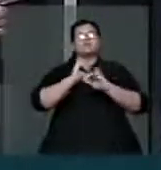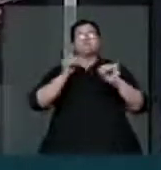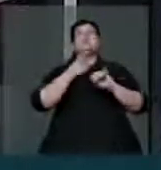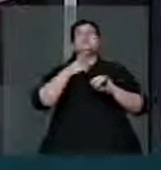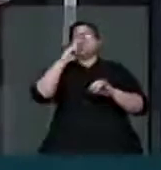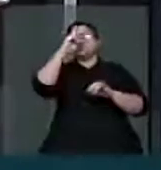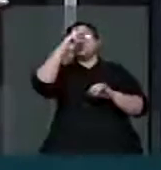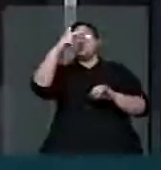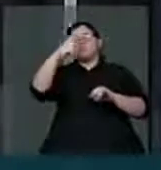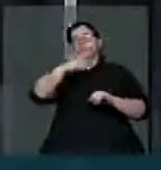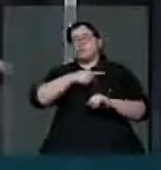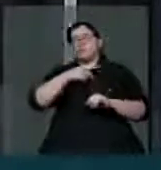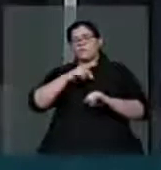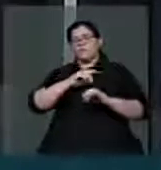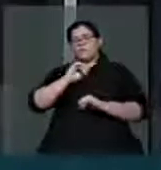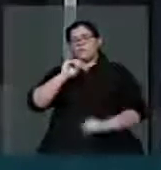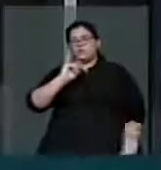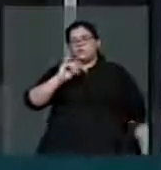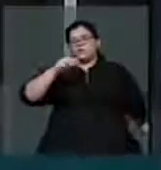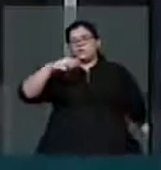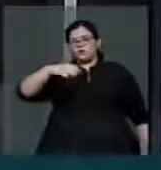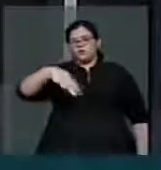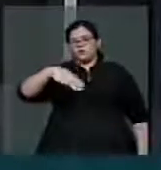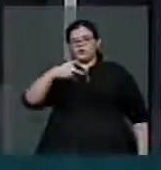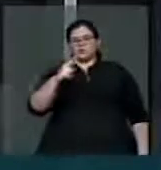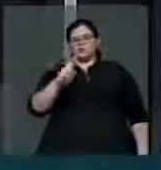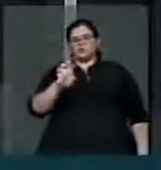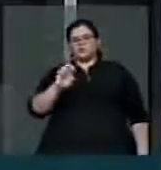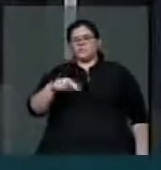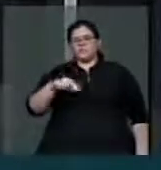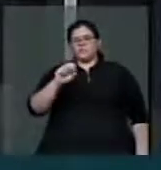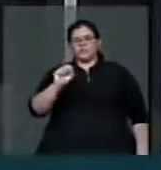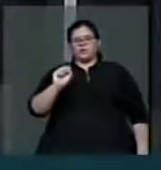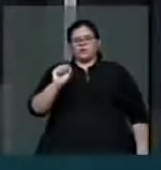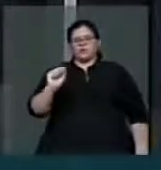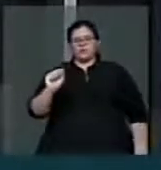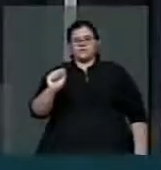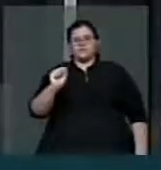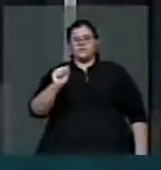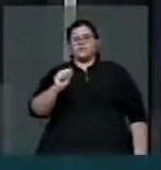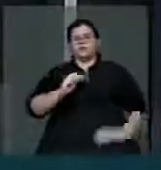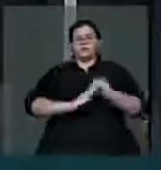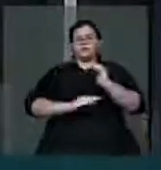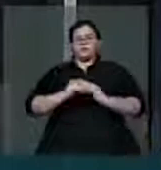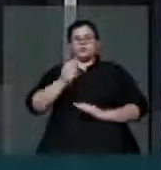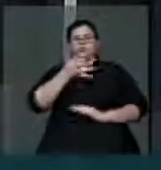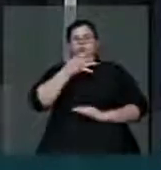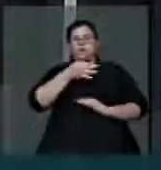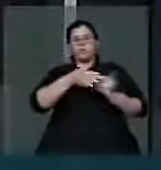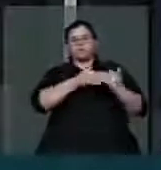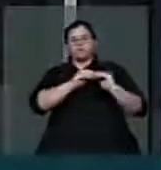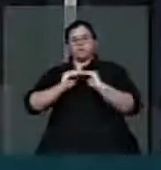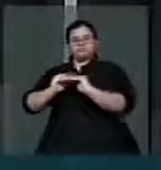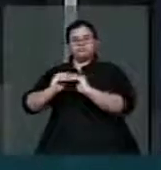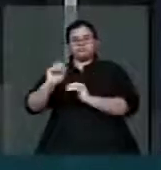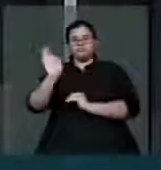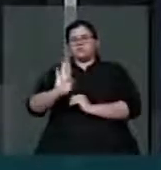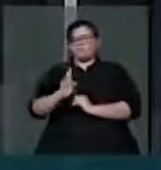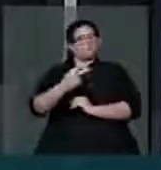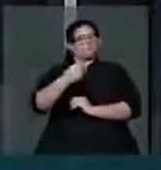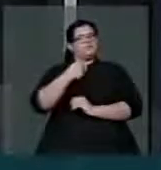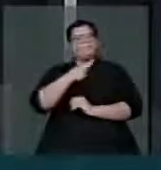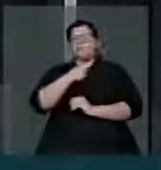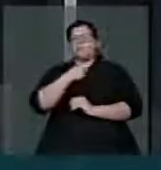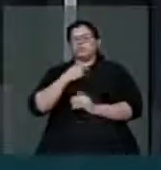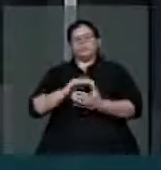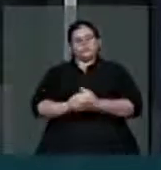da liberdade de imprensa, exercerem um monopólio sobre a opinião no Brasil. Então, eu saúdo os que fizeram e deixo